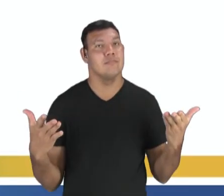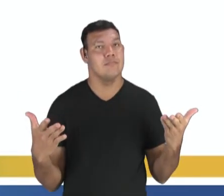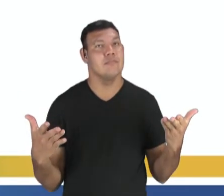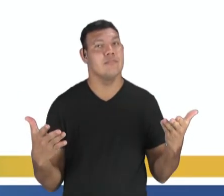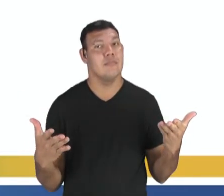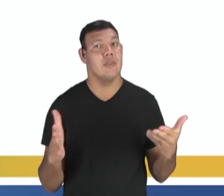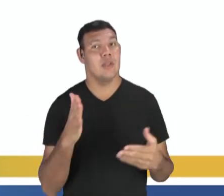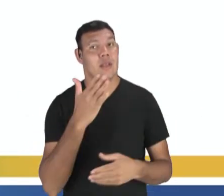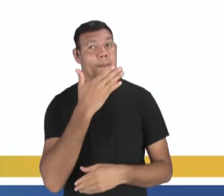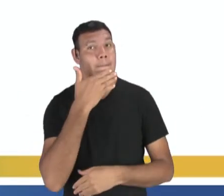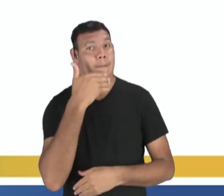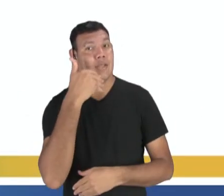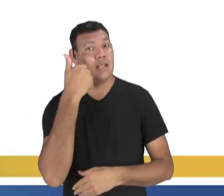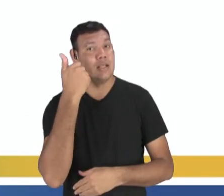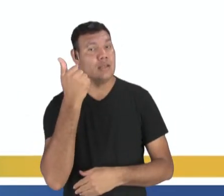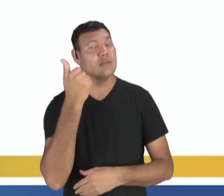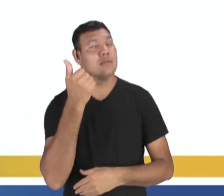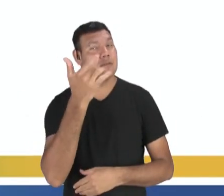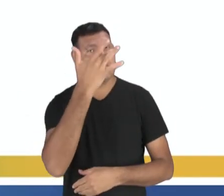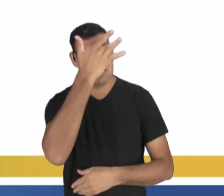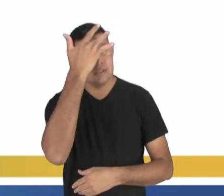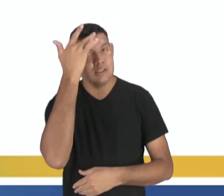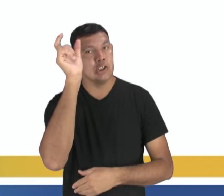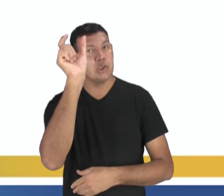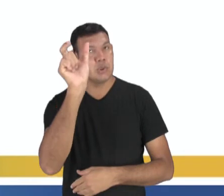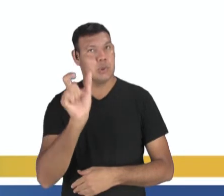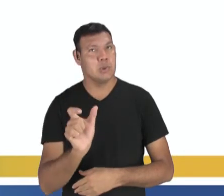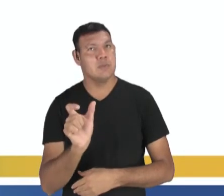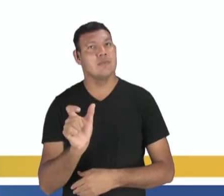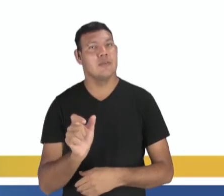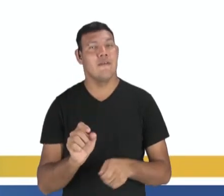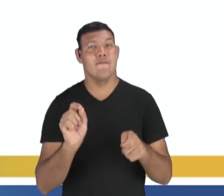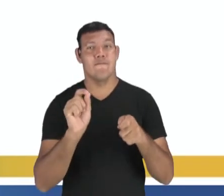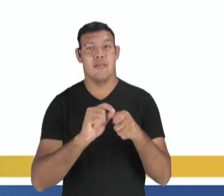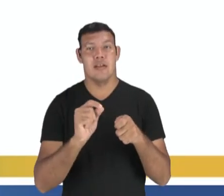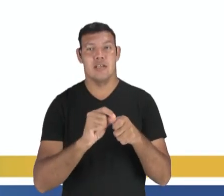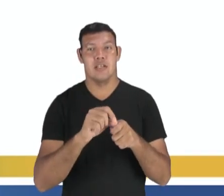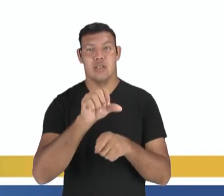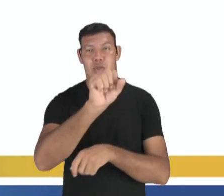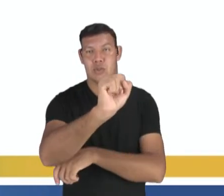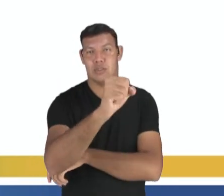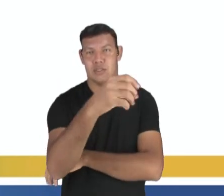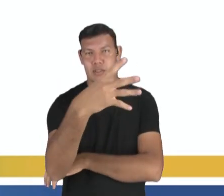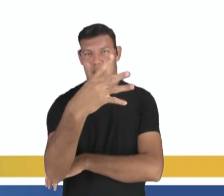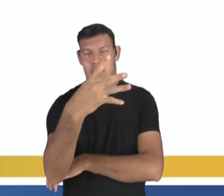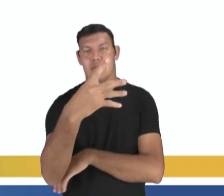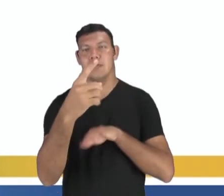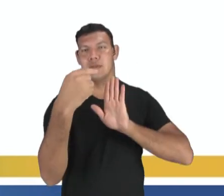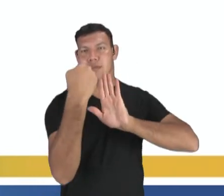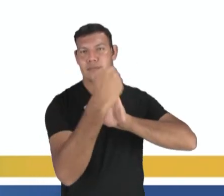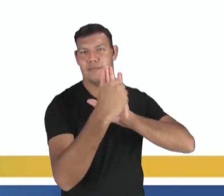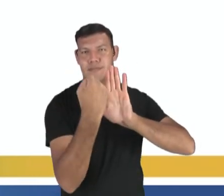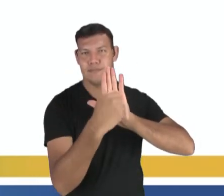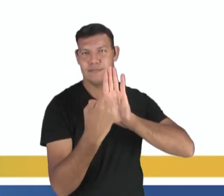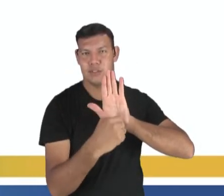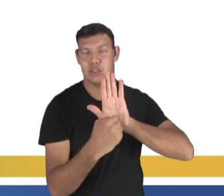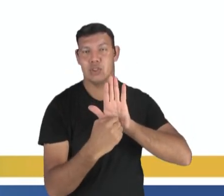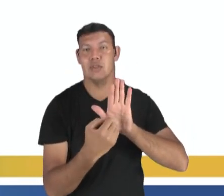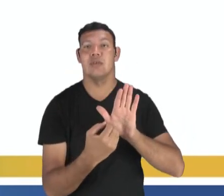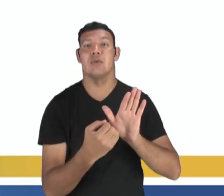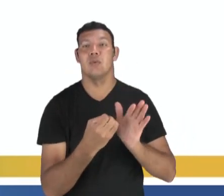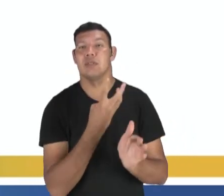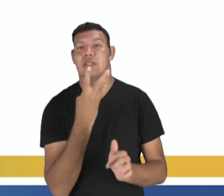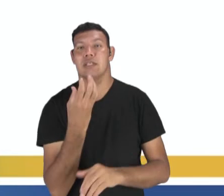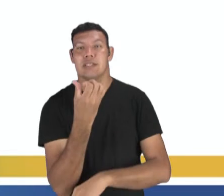é melhor que essa pessoa faça 84 apostas de 6 dezenas